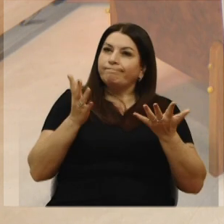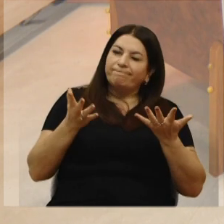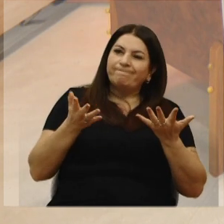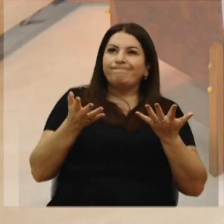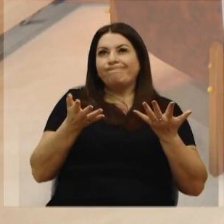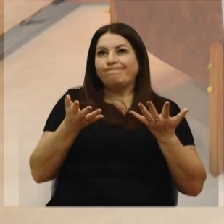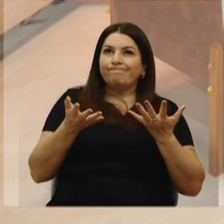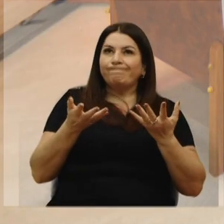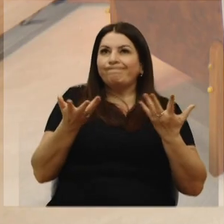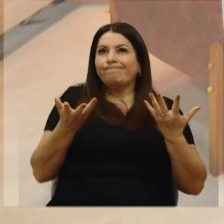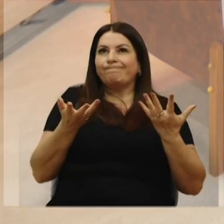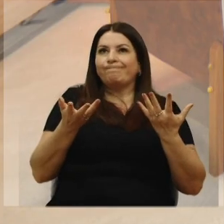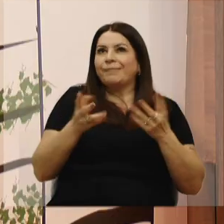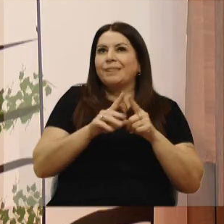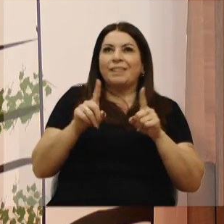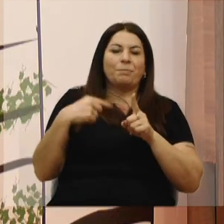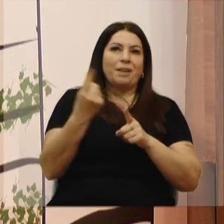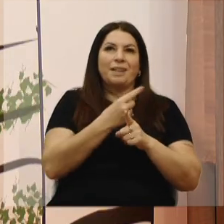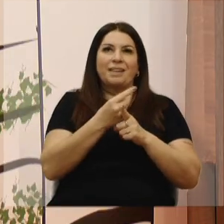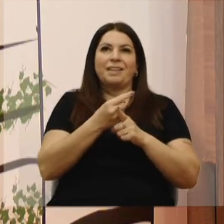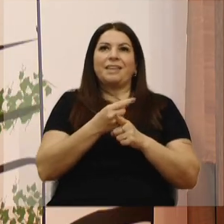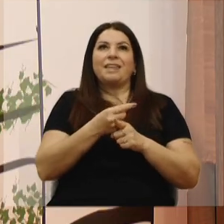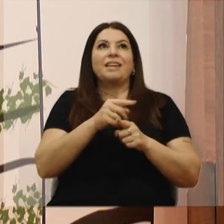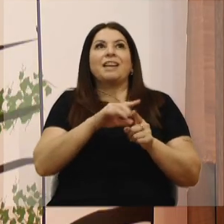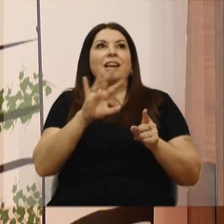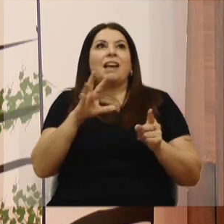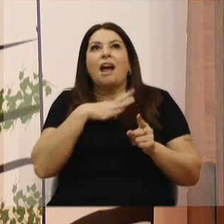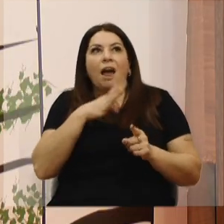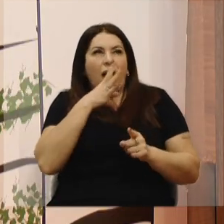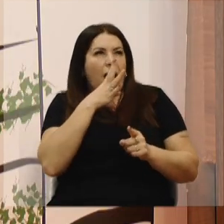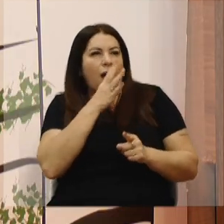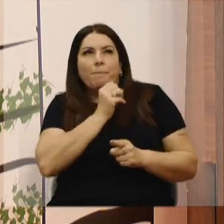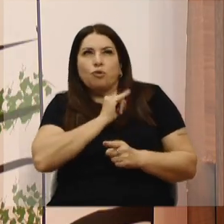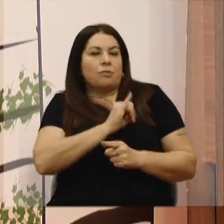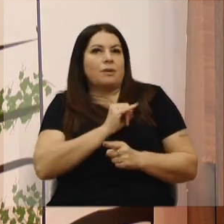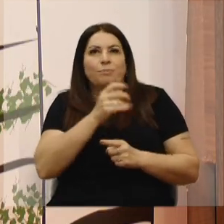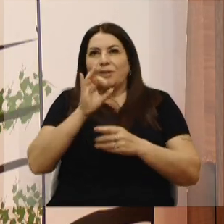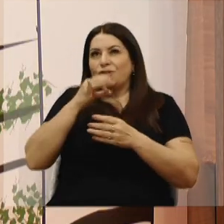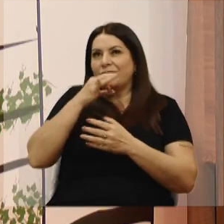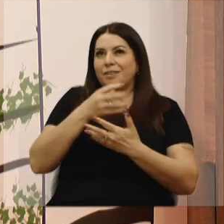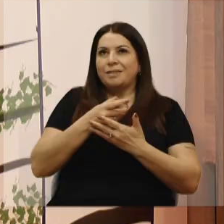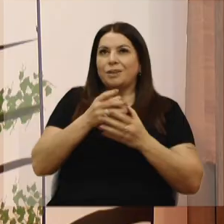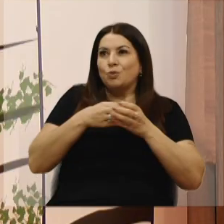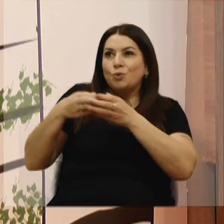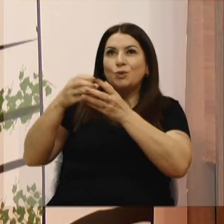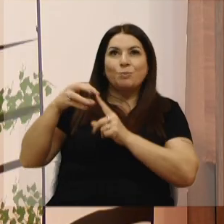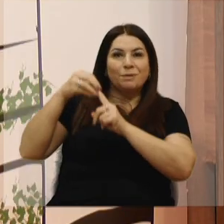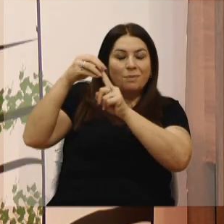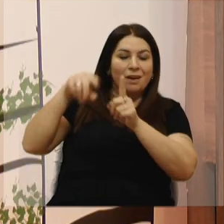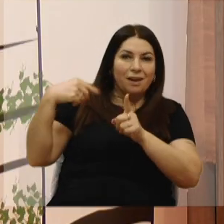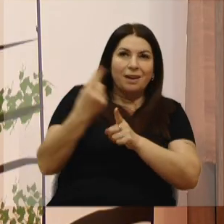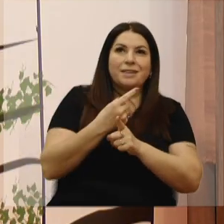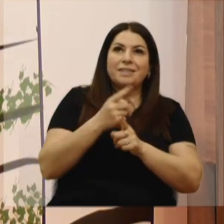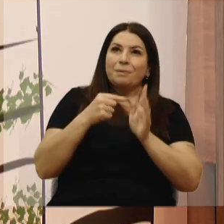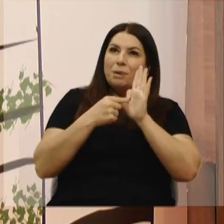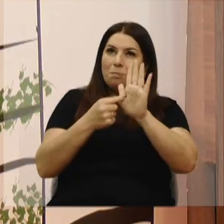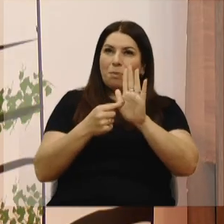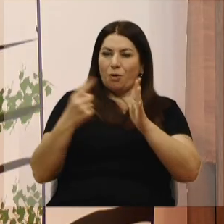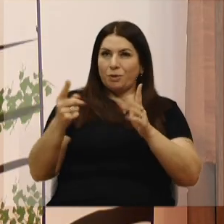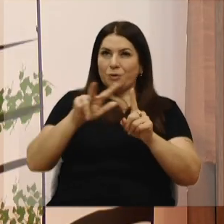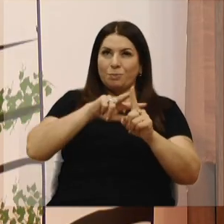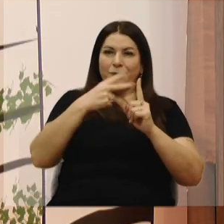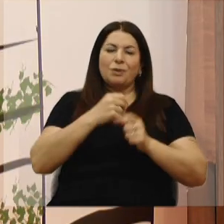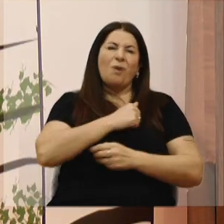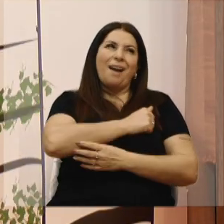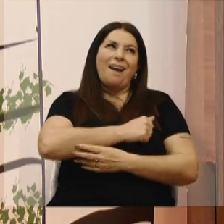absolutamente assim, ufanista da cidade de Caxias do Sul, vai nos pontos turísticos principais, mas também traz